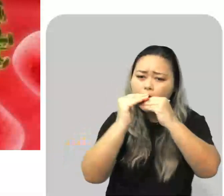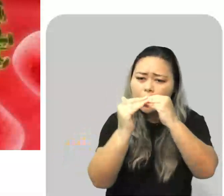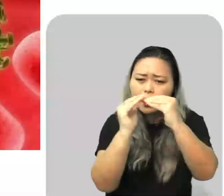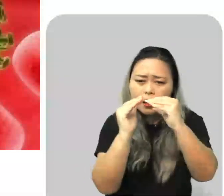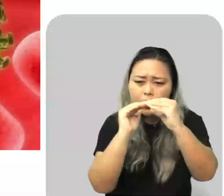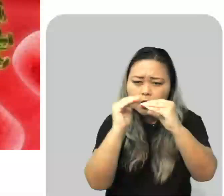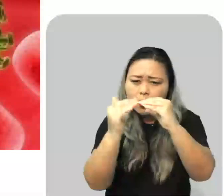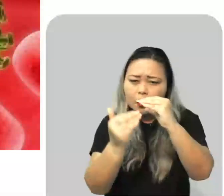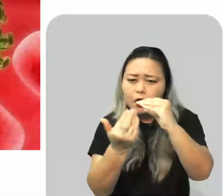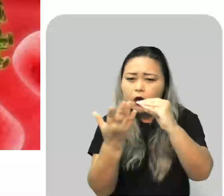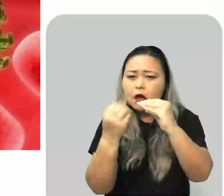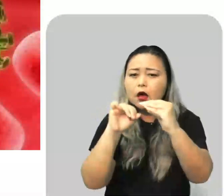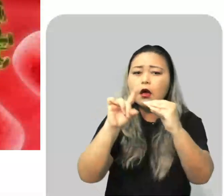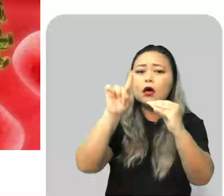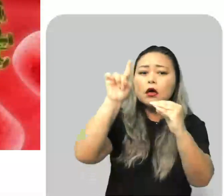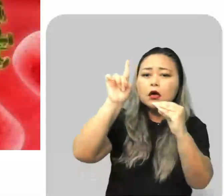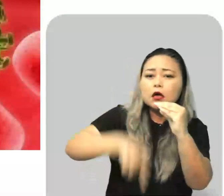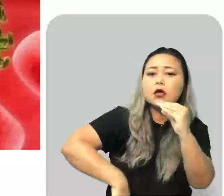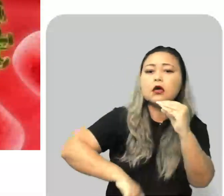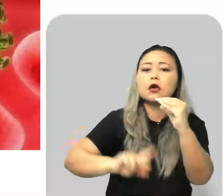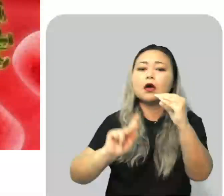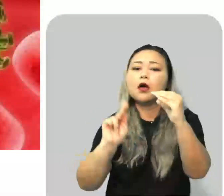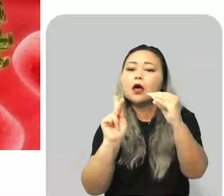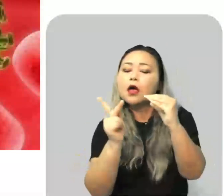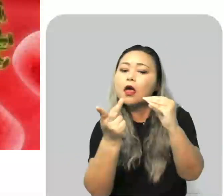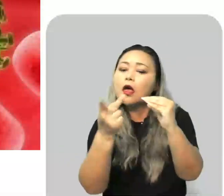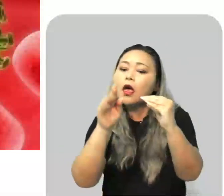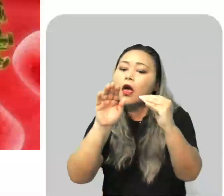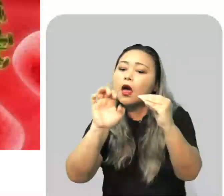têm a hemaglutinina e a